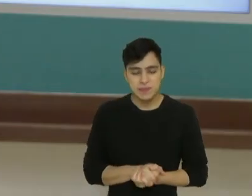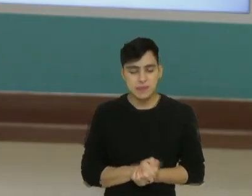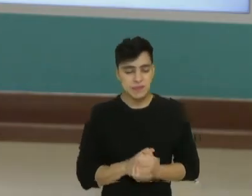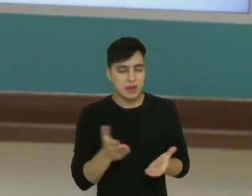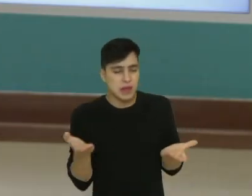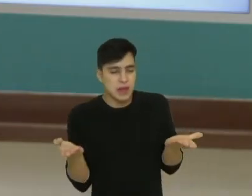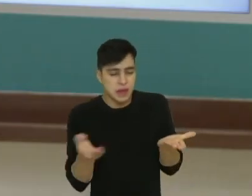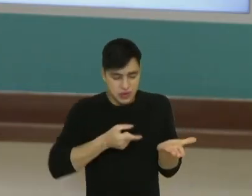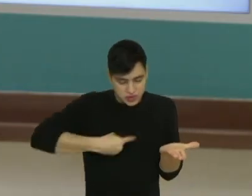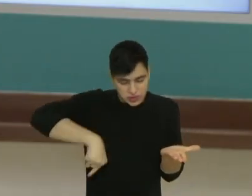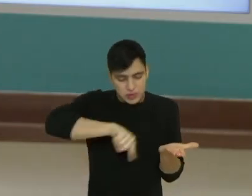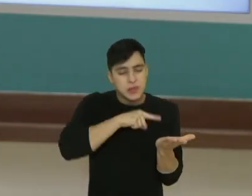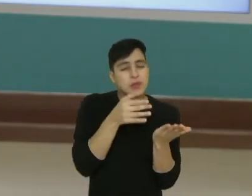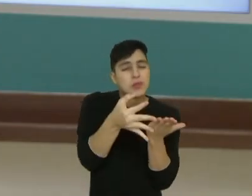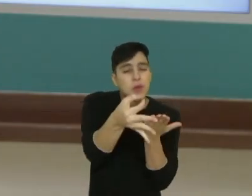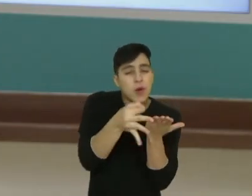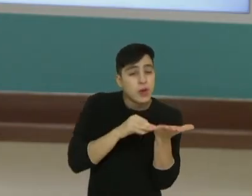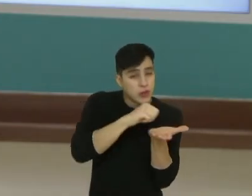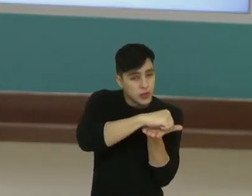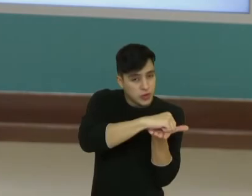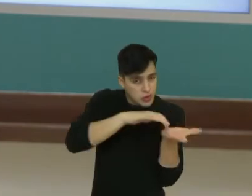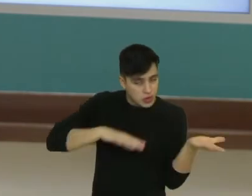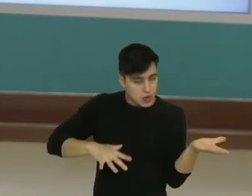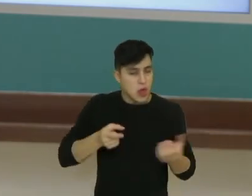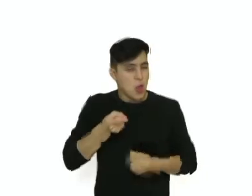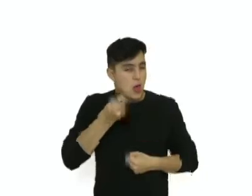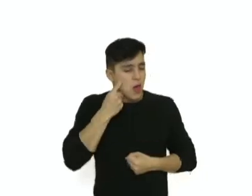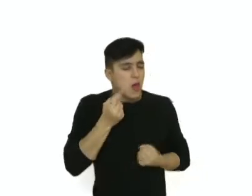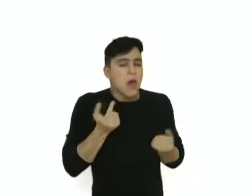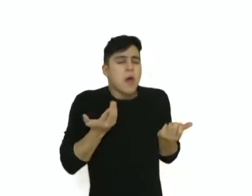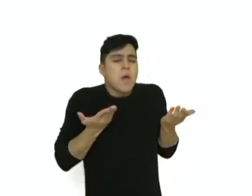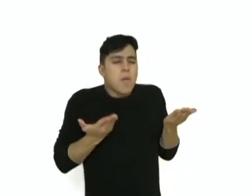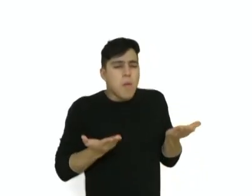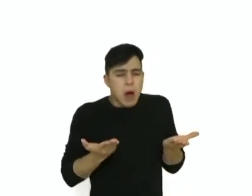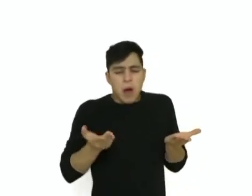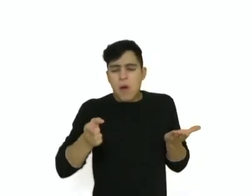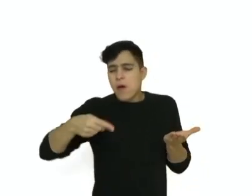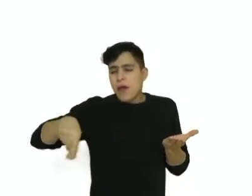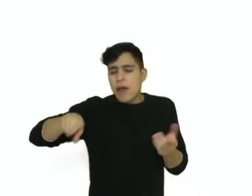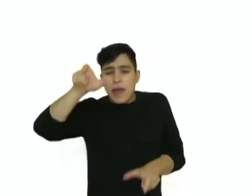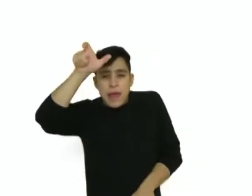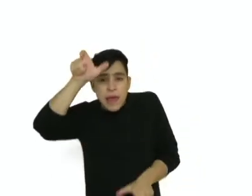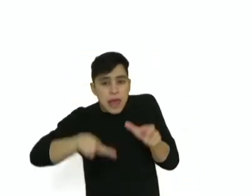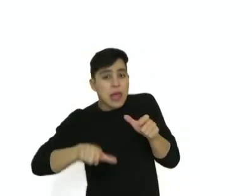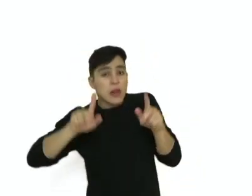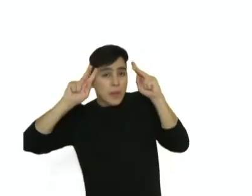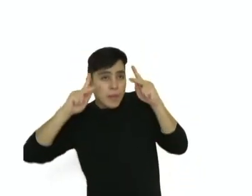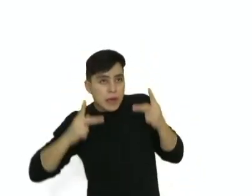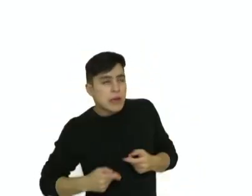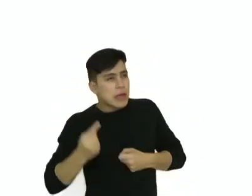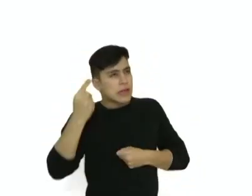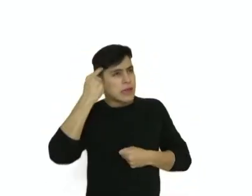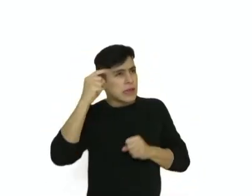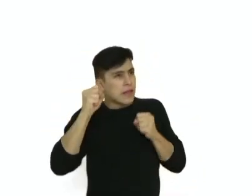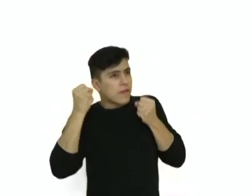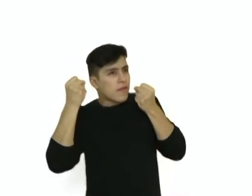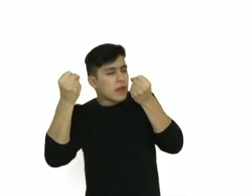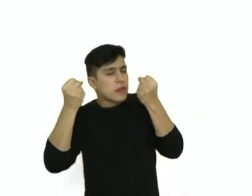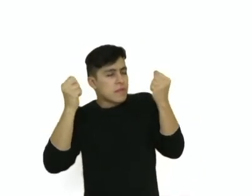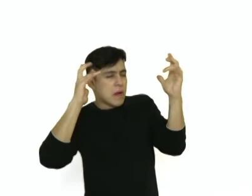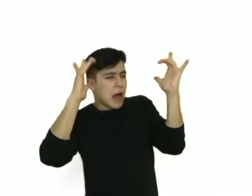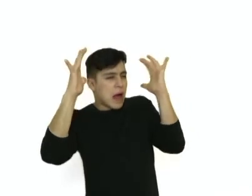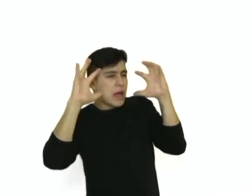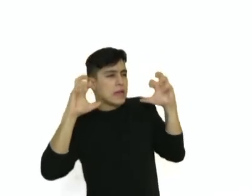Vamos fazer então a correção da nossa atividade? Que valores e ideias era defendido pelos